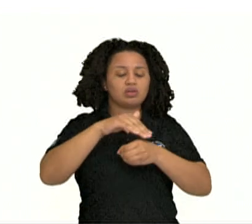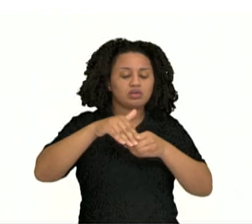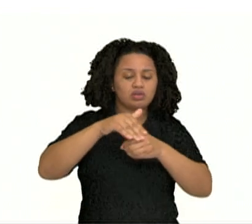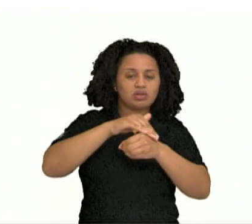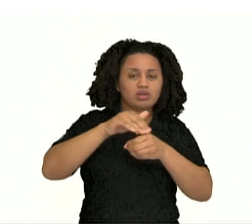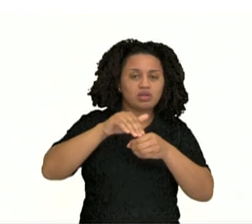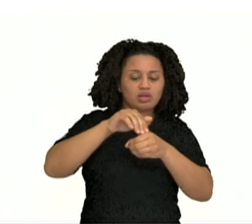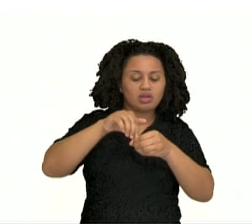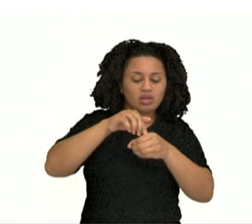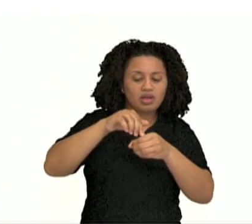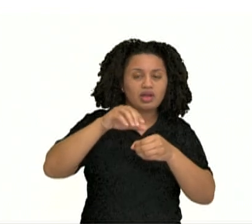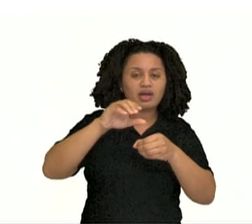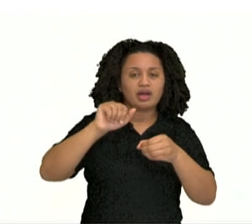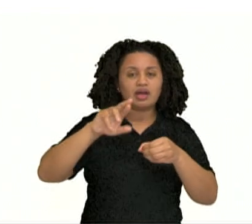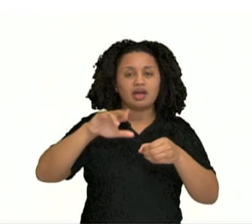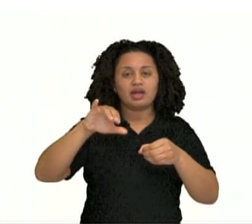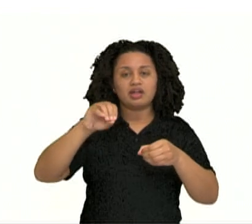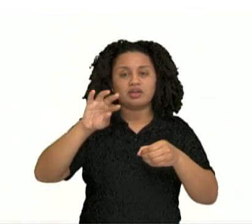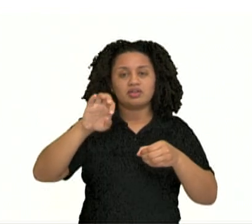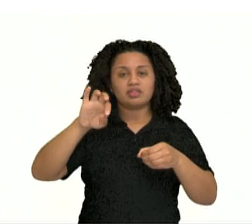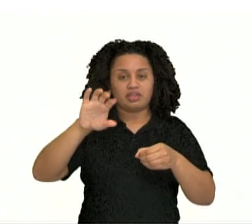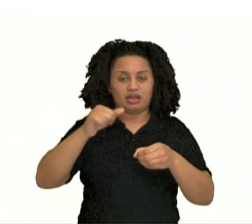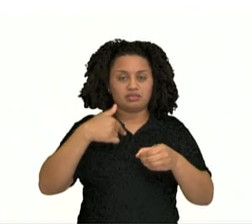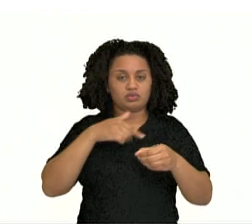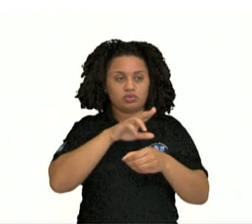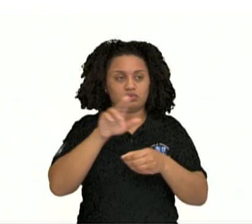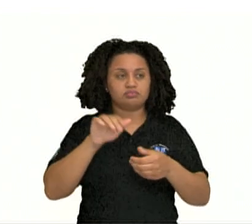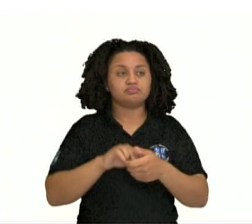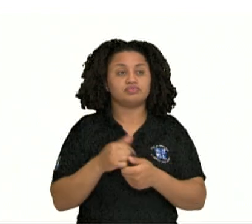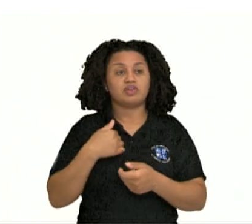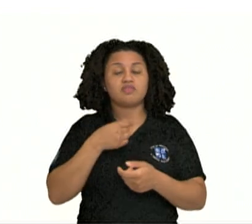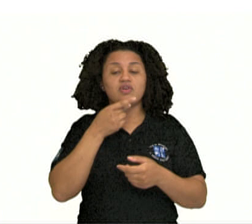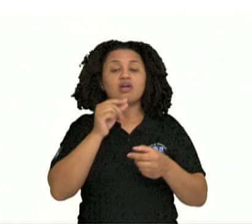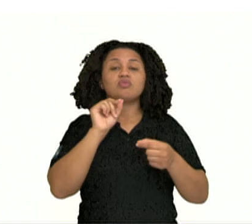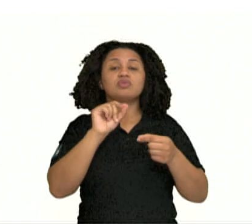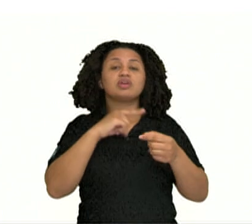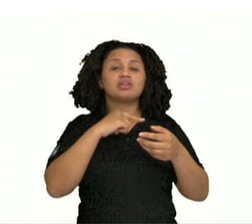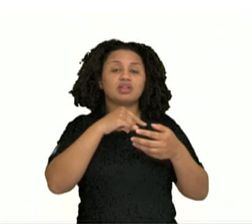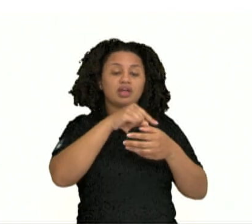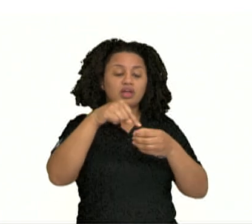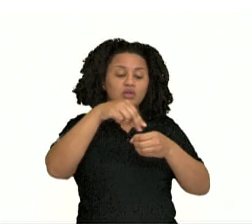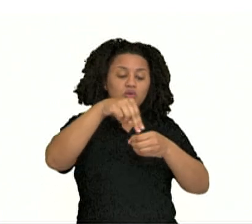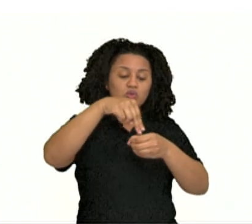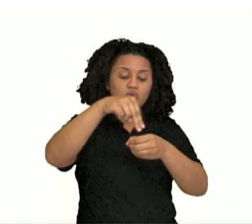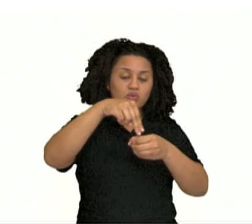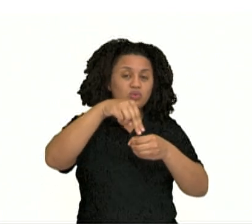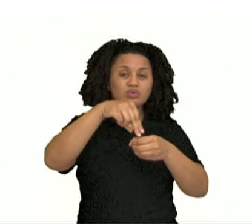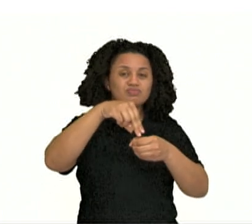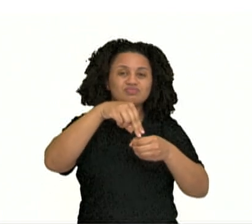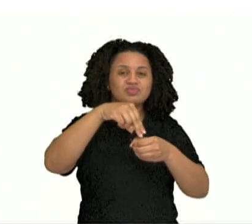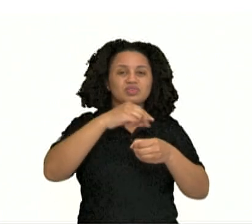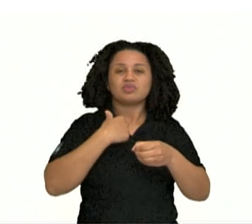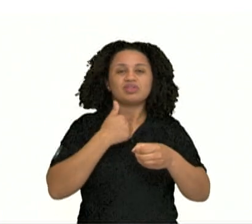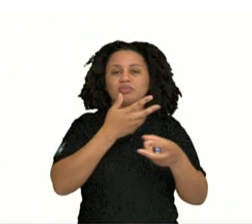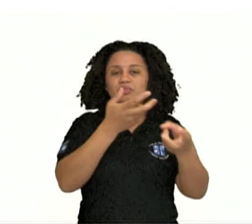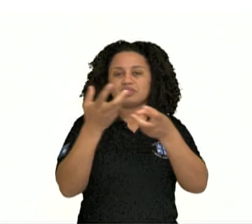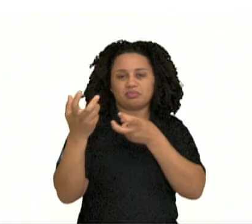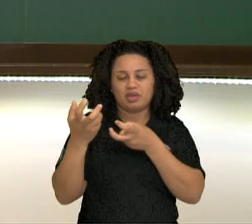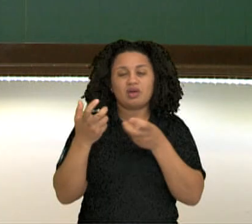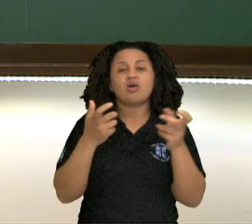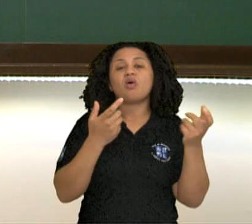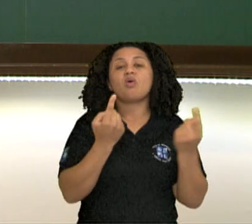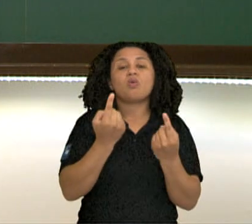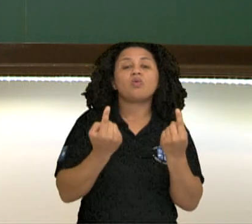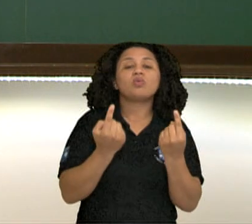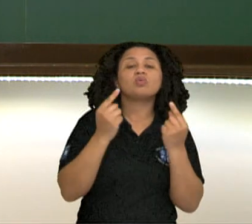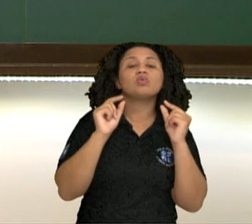denominada a carioteca cite o nome dos organismos em que o núcleo celular não é observado seja em